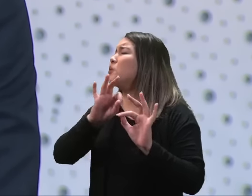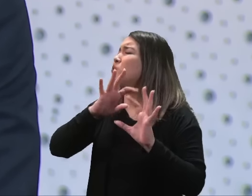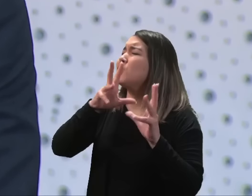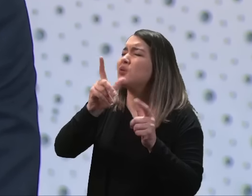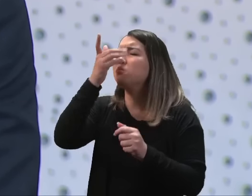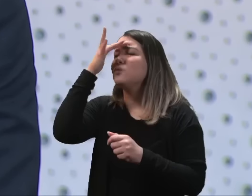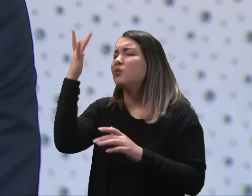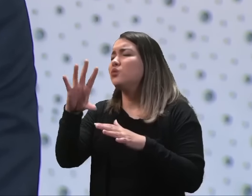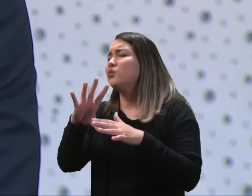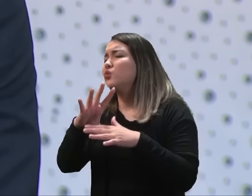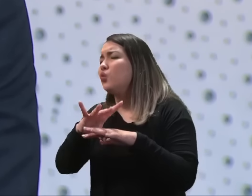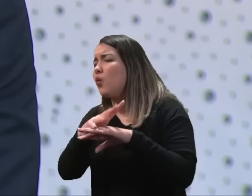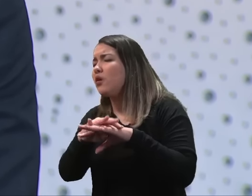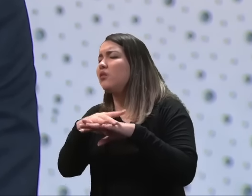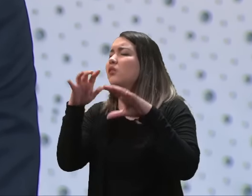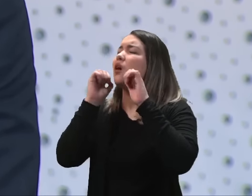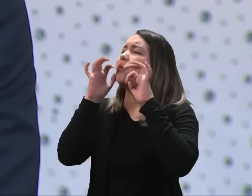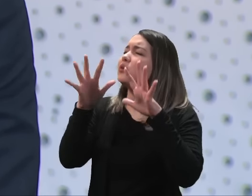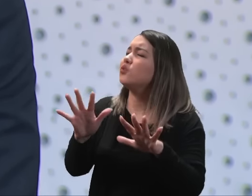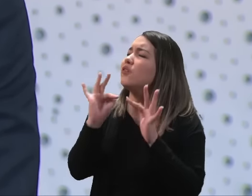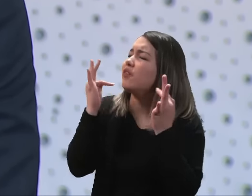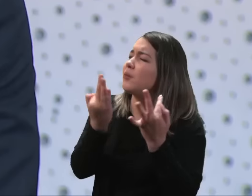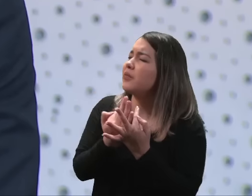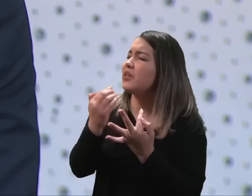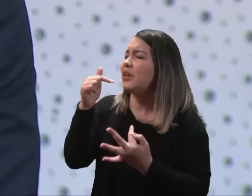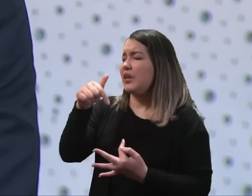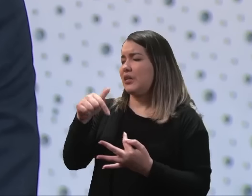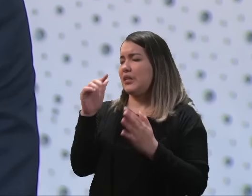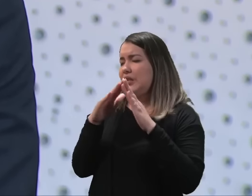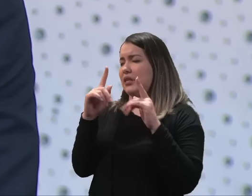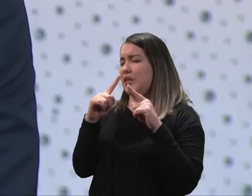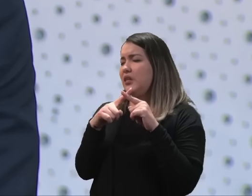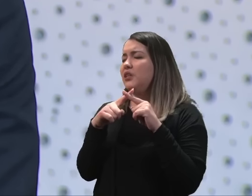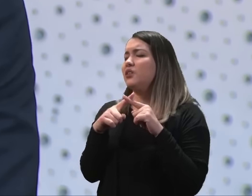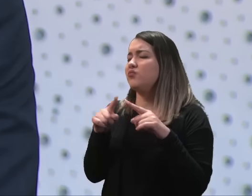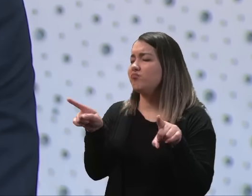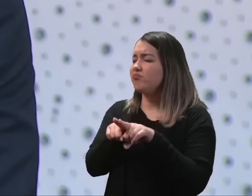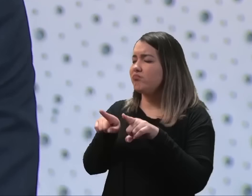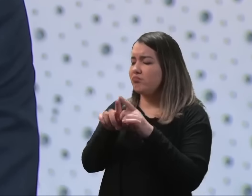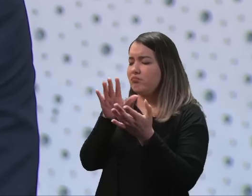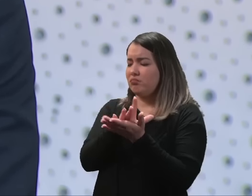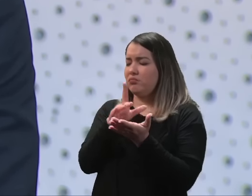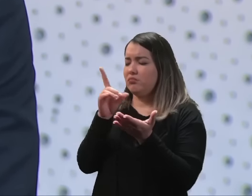Abençoe, Pai, as famílias da nossa igreja e a palavra que estudaremos hoje.